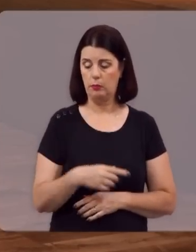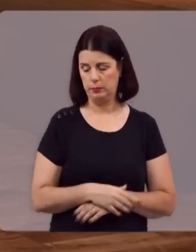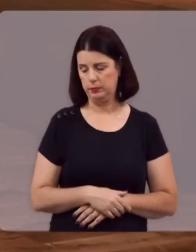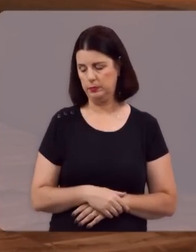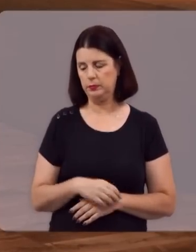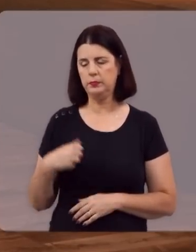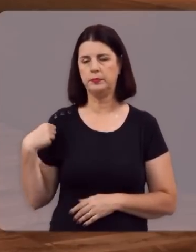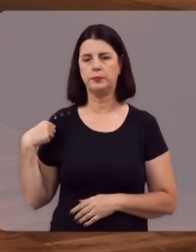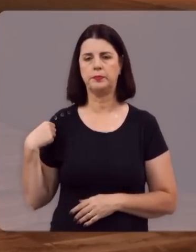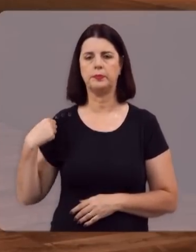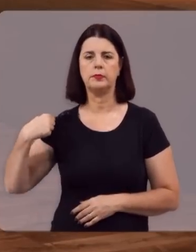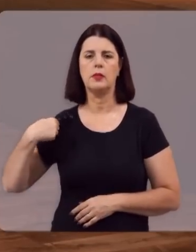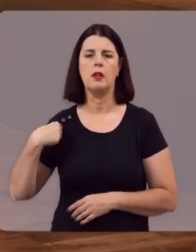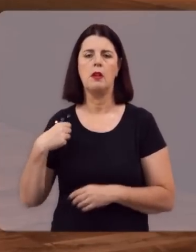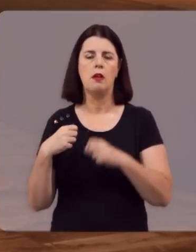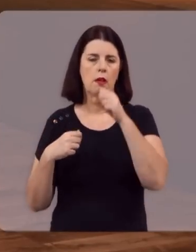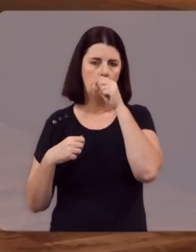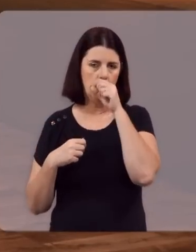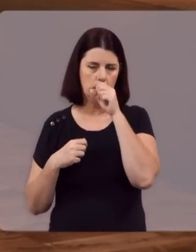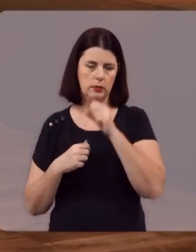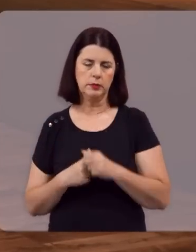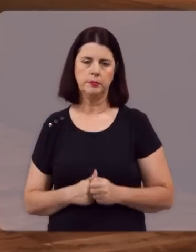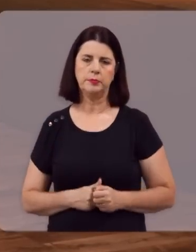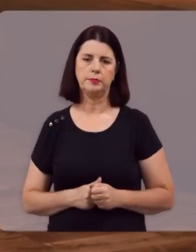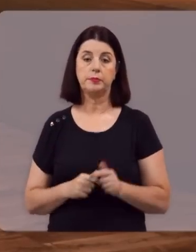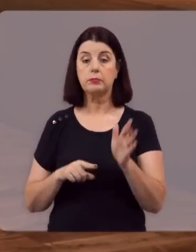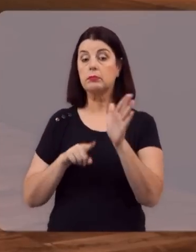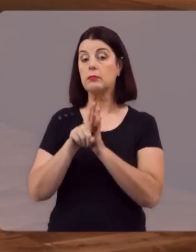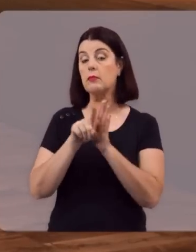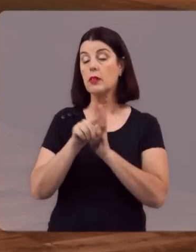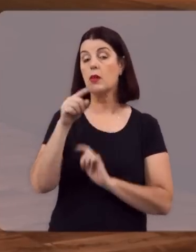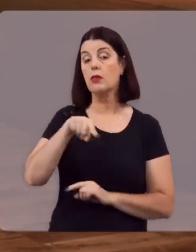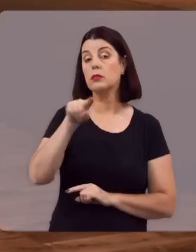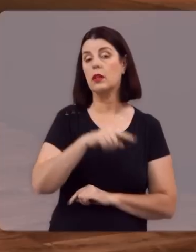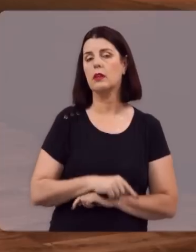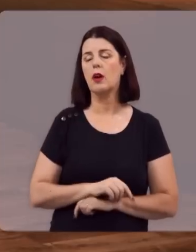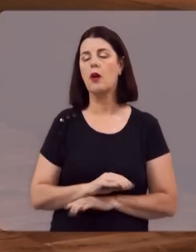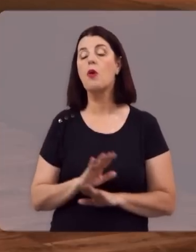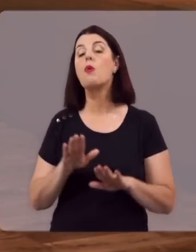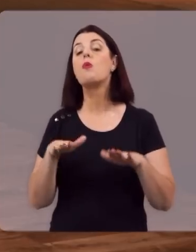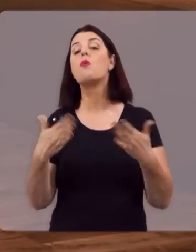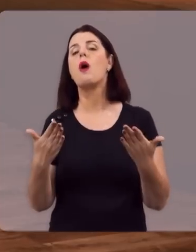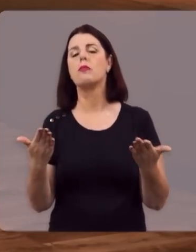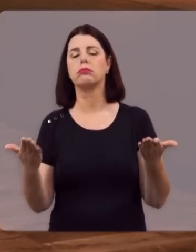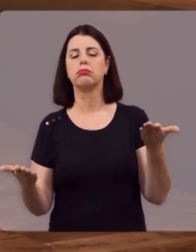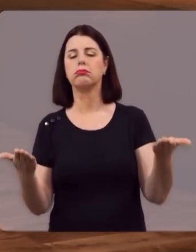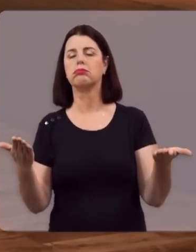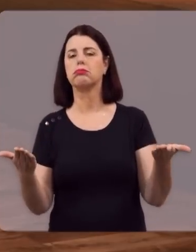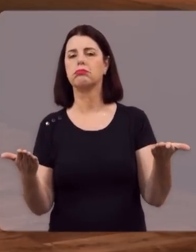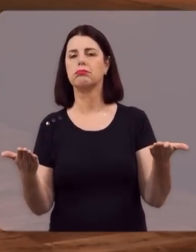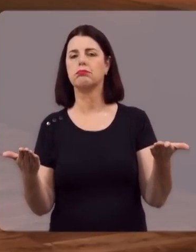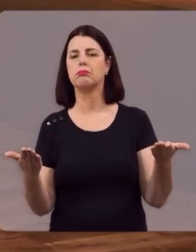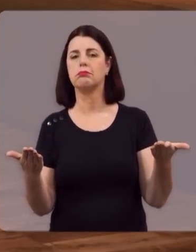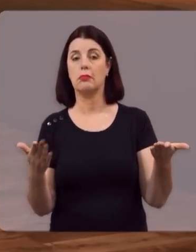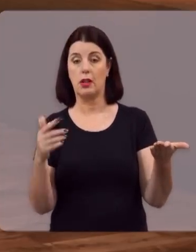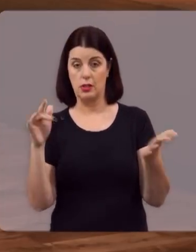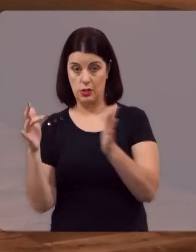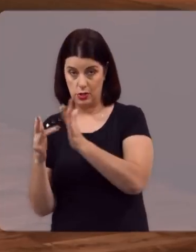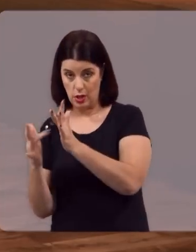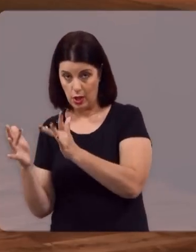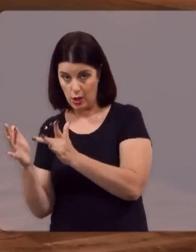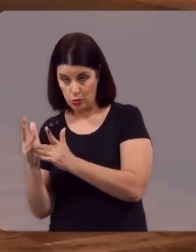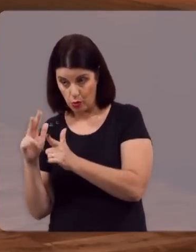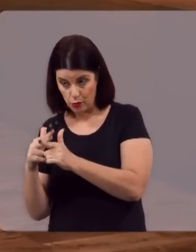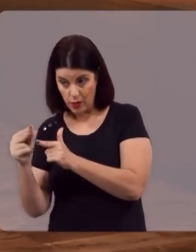Então, a pergunta que eu lhe faço é esta: de que lado você está? Do lado